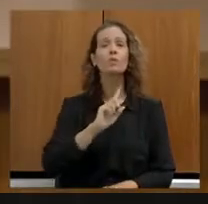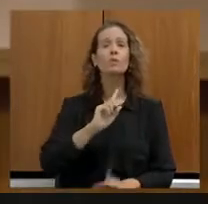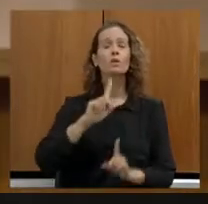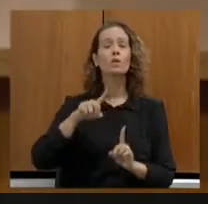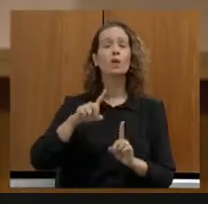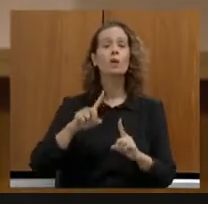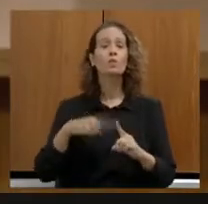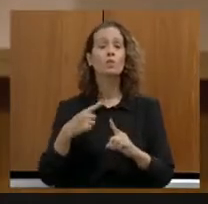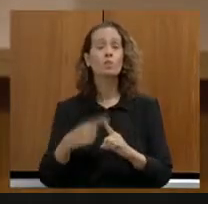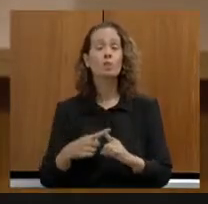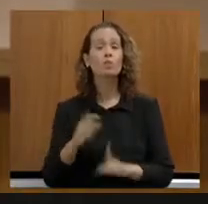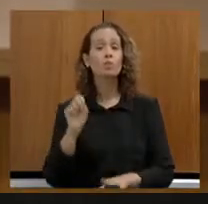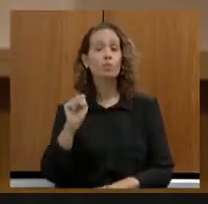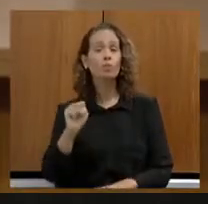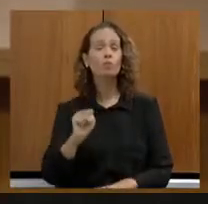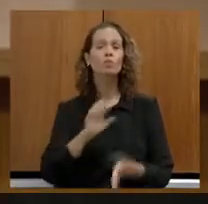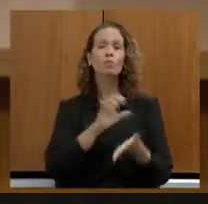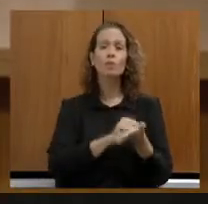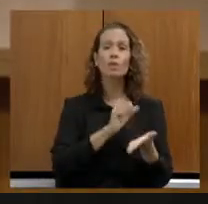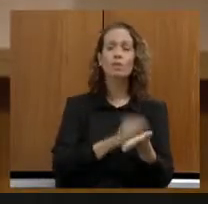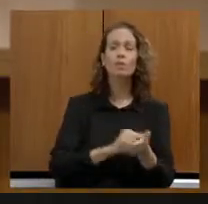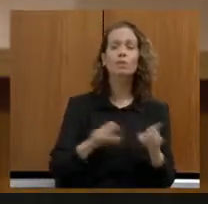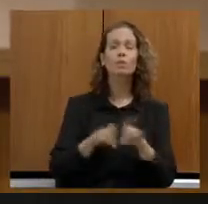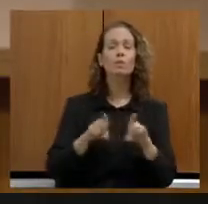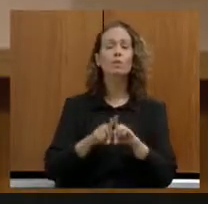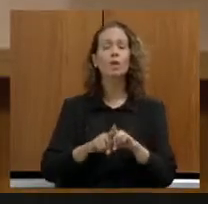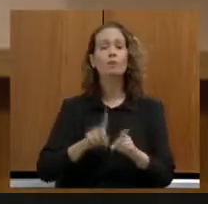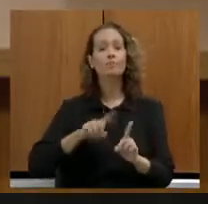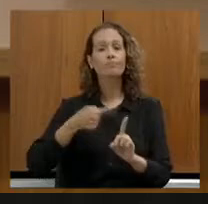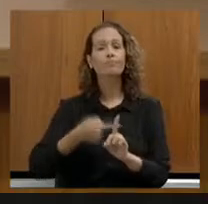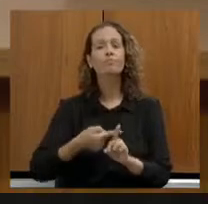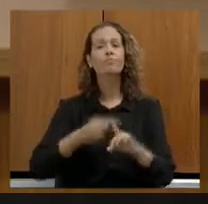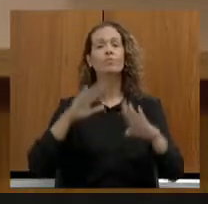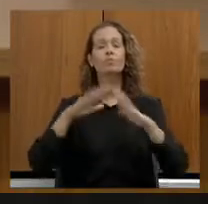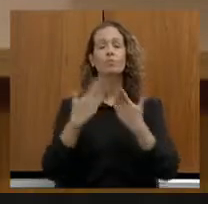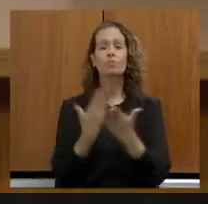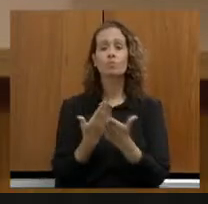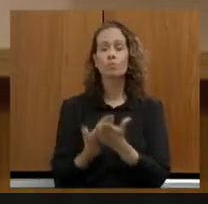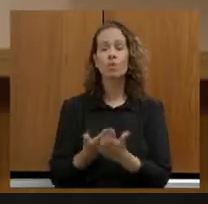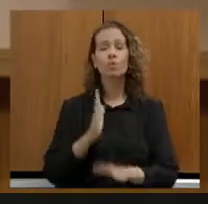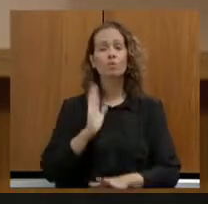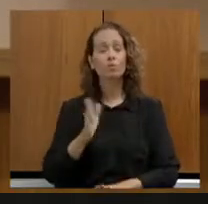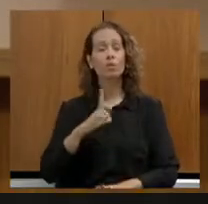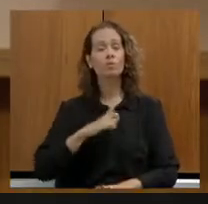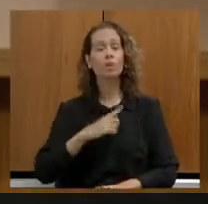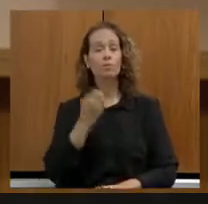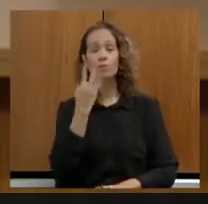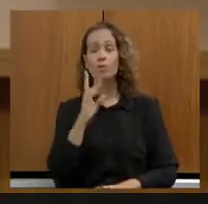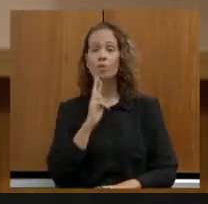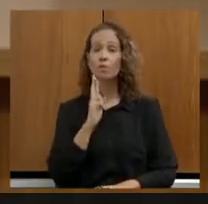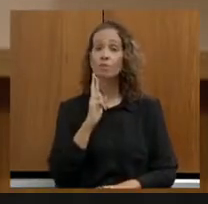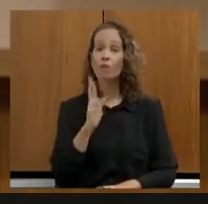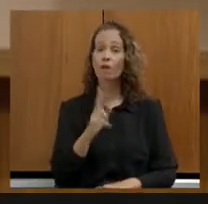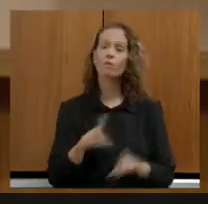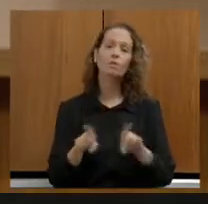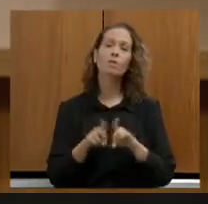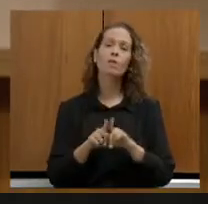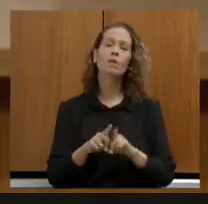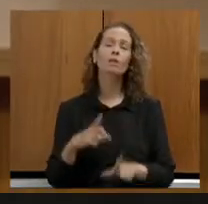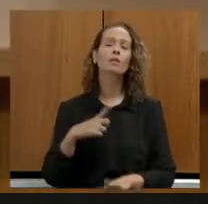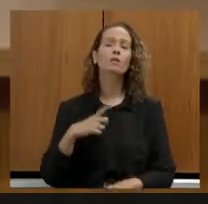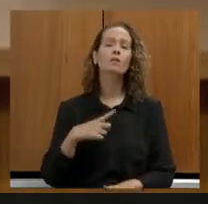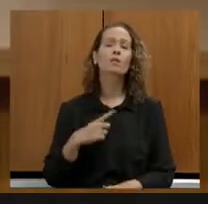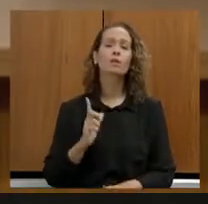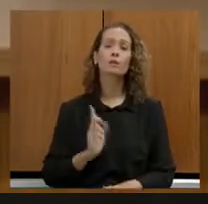tanto o número de matrículas quanto o número de escolas e já estamos tendo aí muito bons resultados inclusive e a gente tem recebido